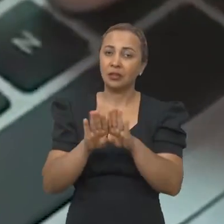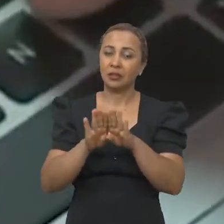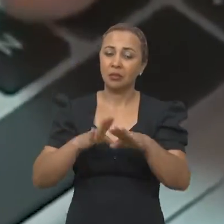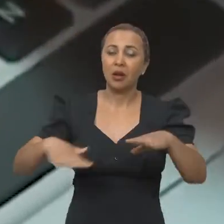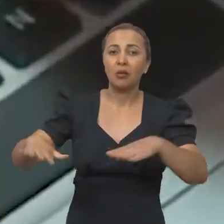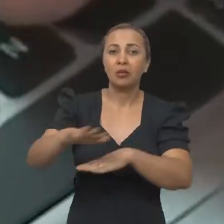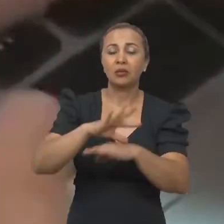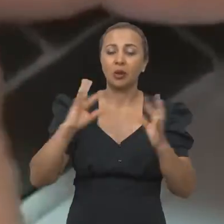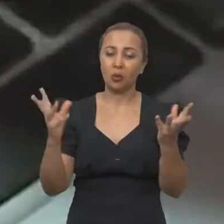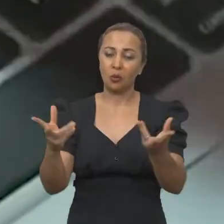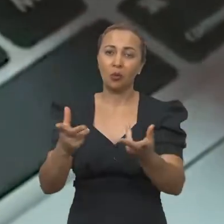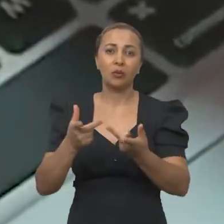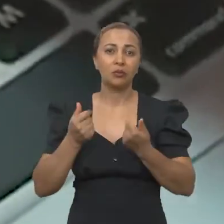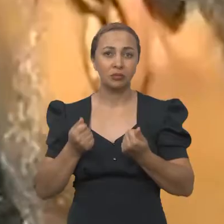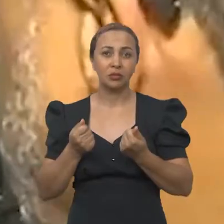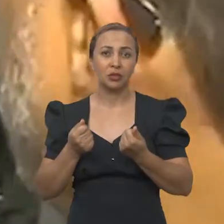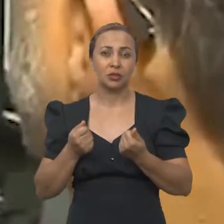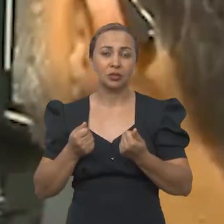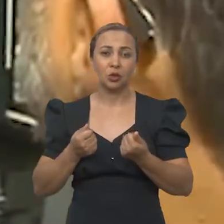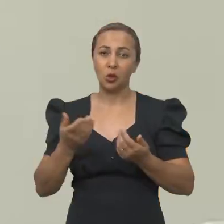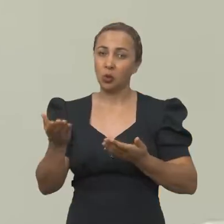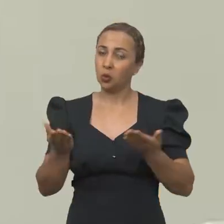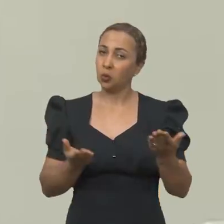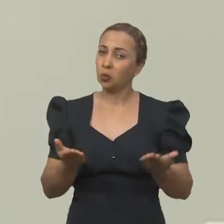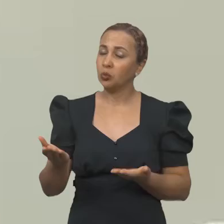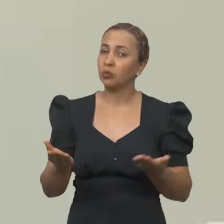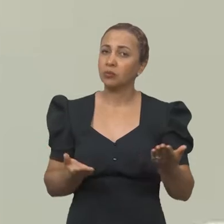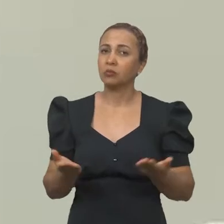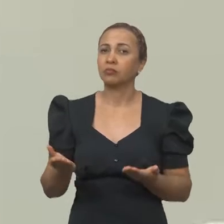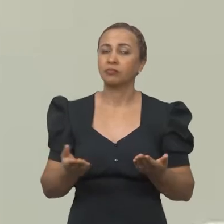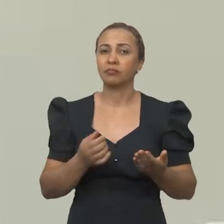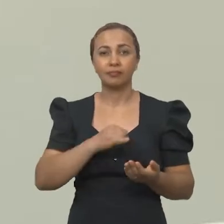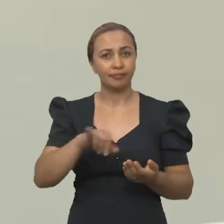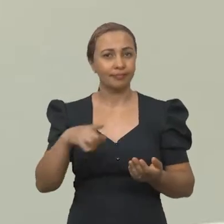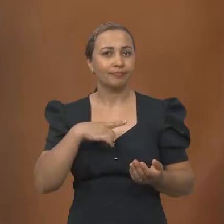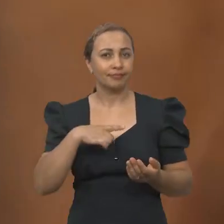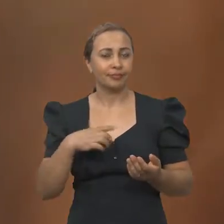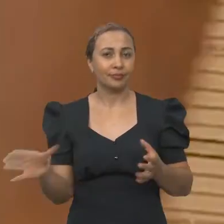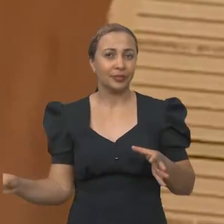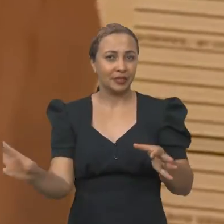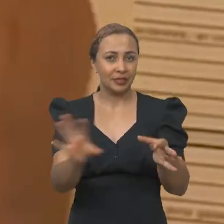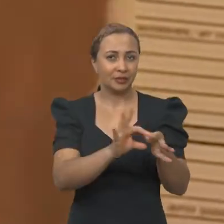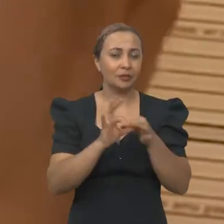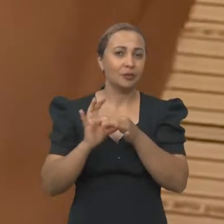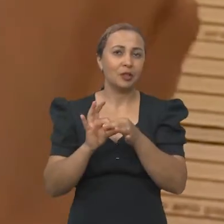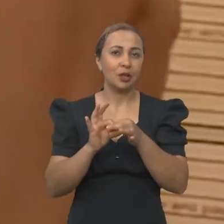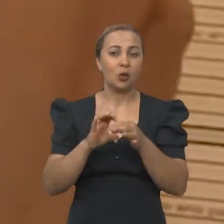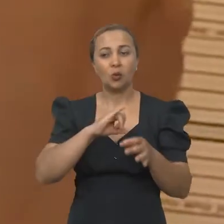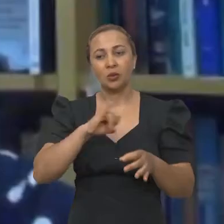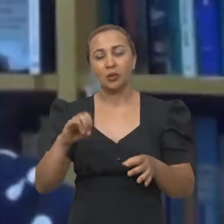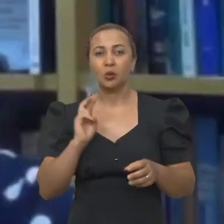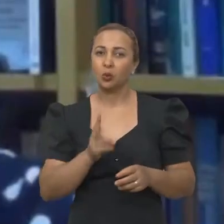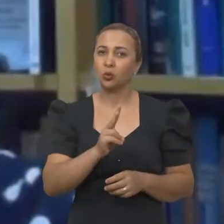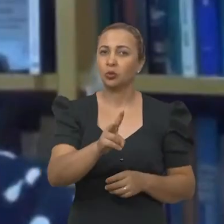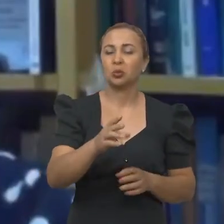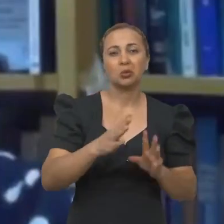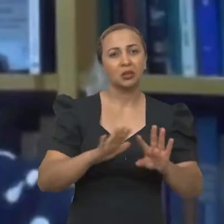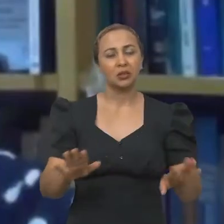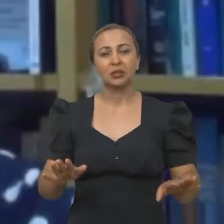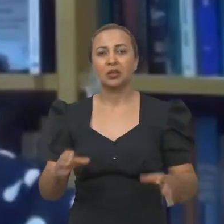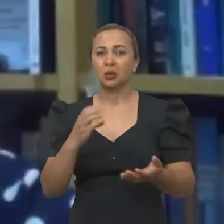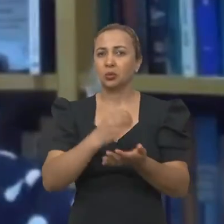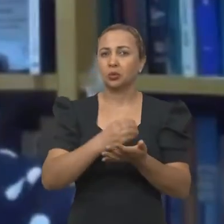e, sobretudo, a qualidade do emprego, né? Se há vínculo, se foram